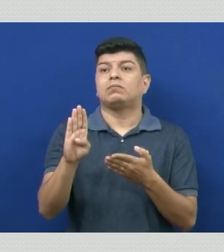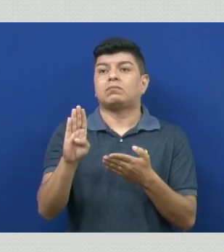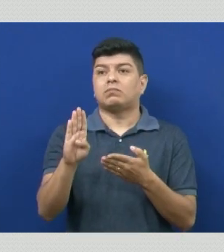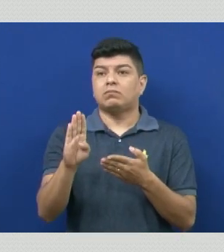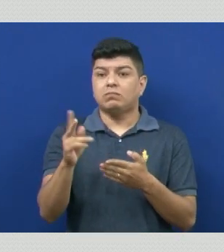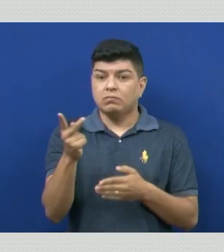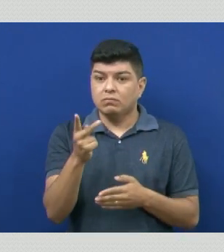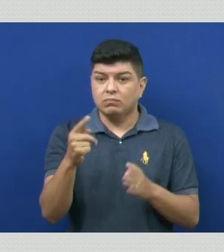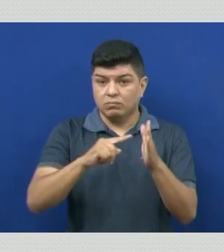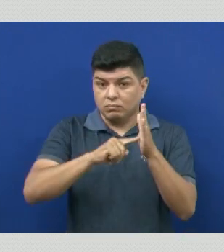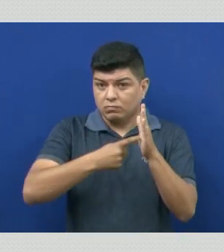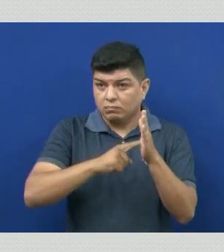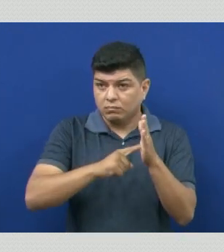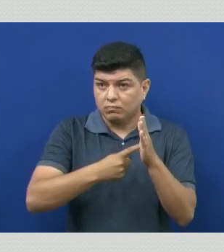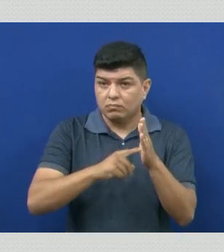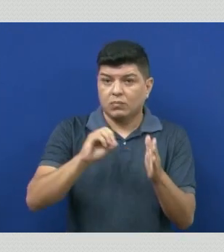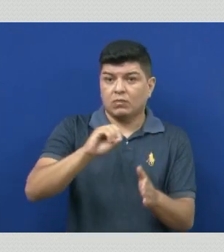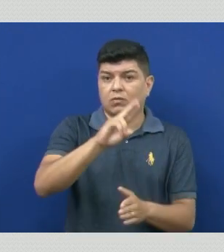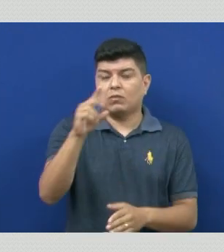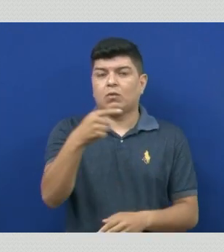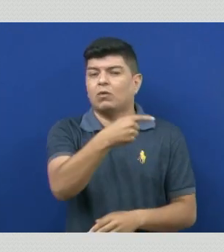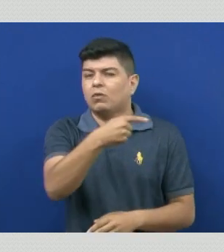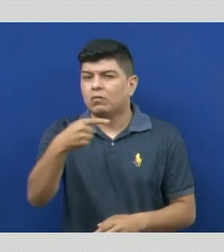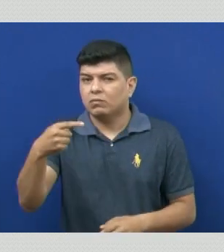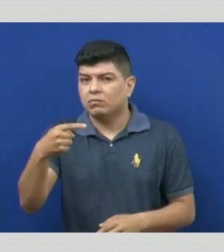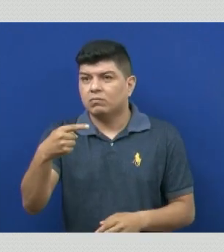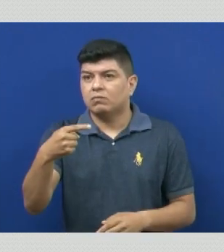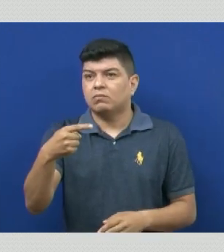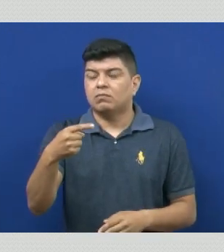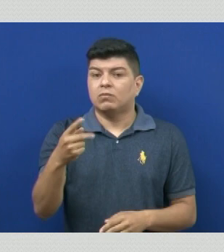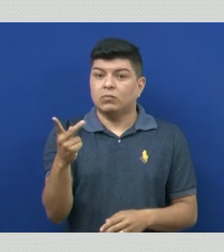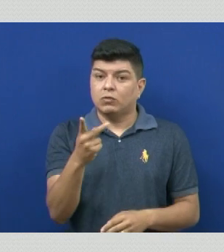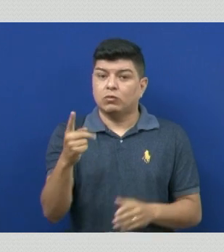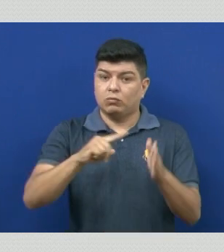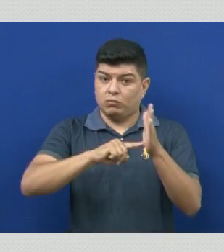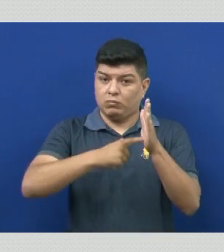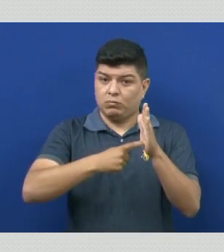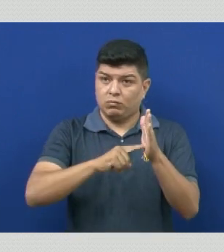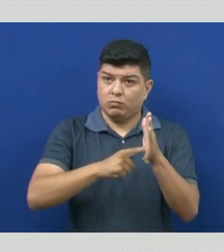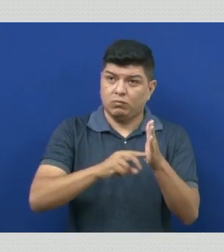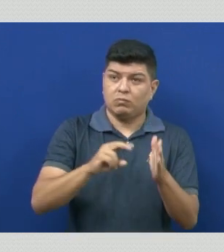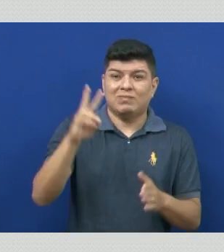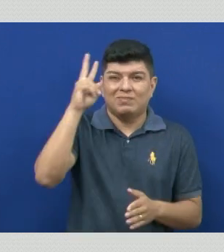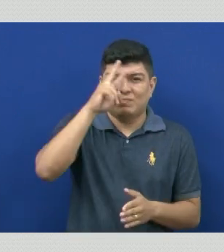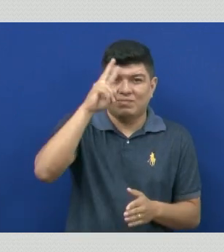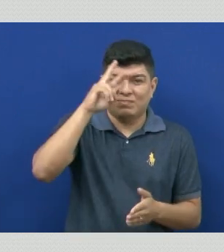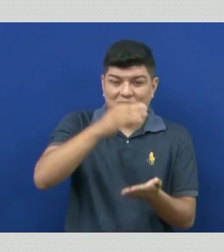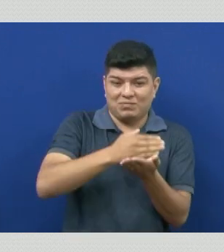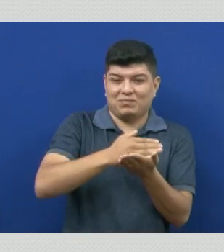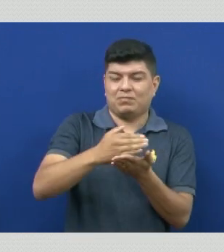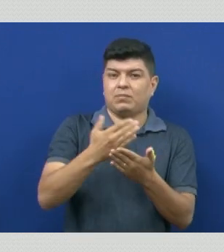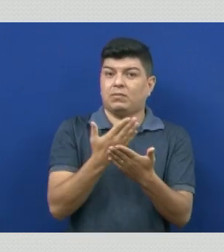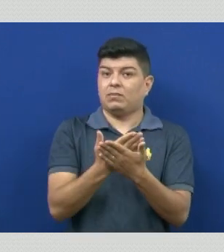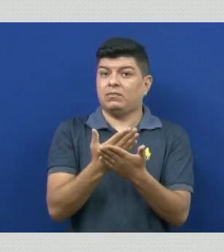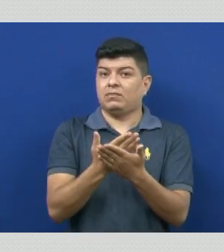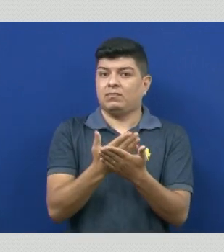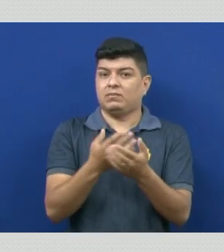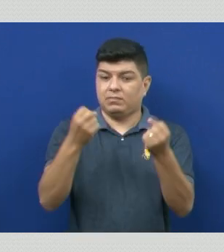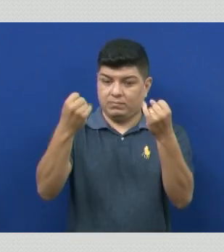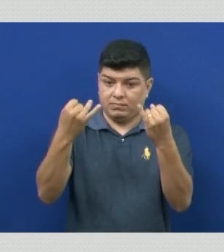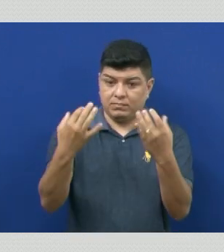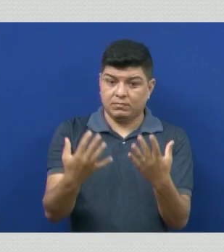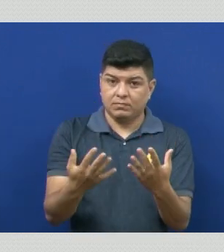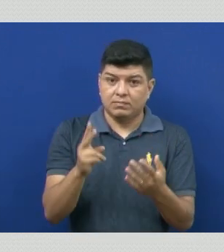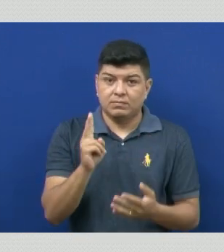ou travessão. Exatamente. Quem colocou os 2 pontos lembrou lá do início da aula em que eu dizia que